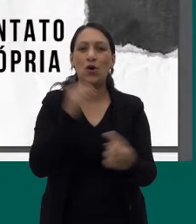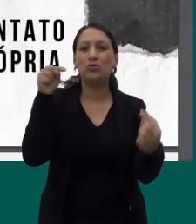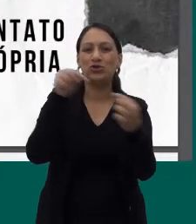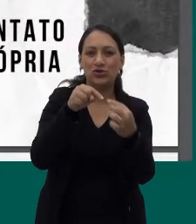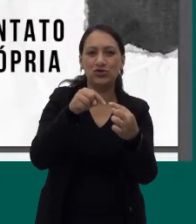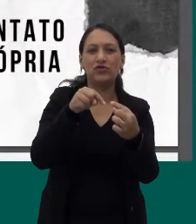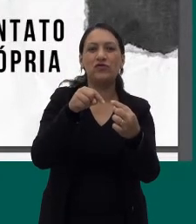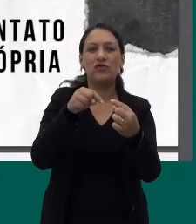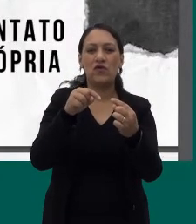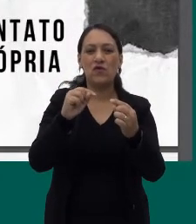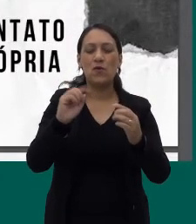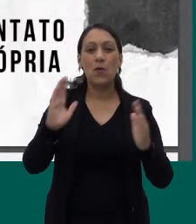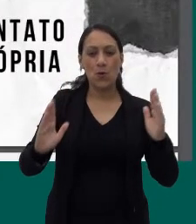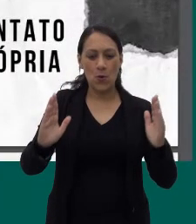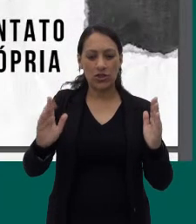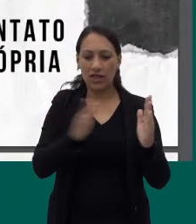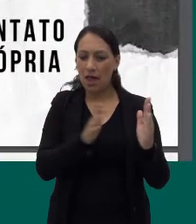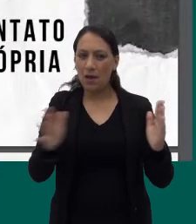A cobrança, né?